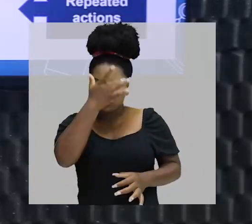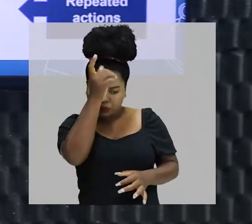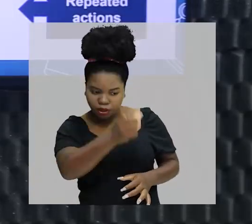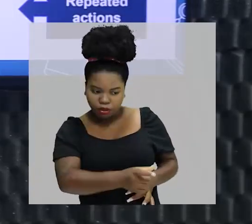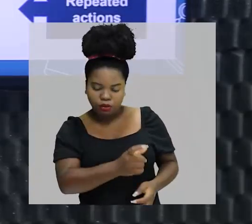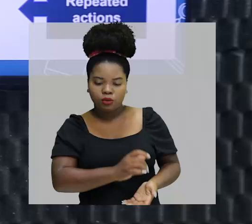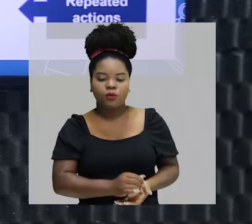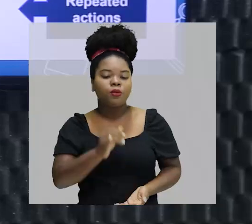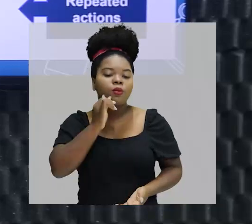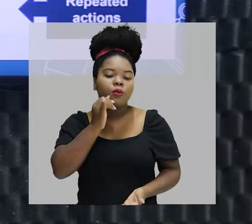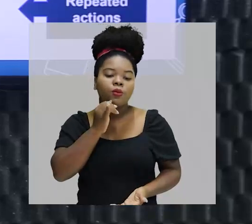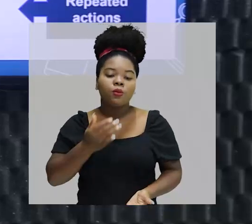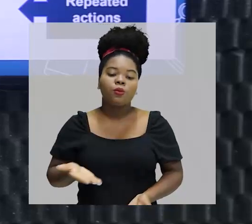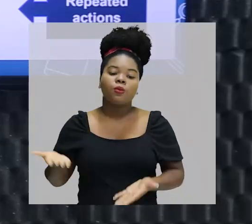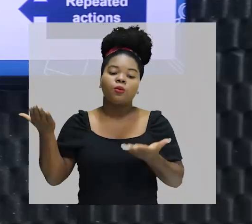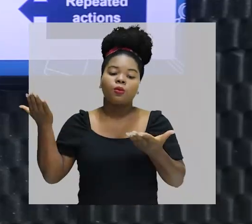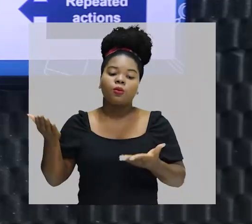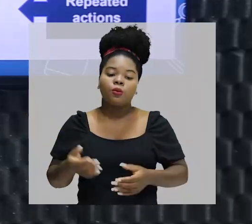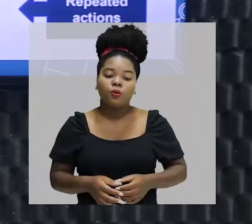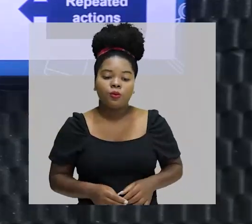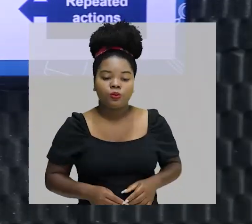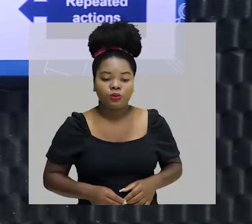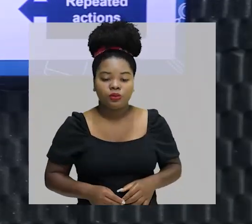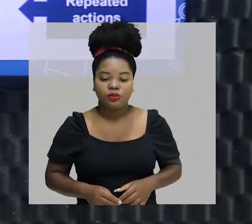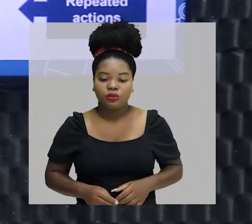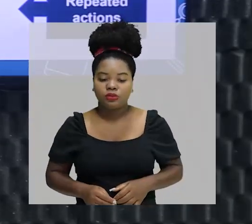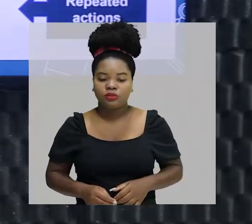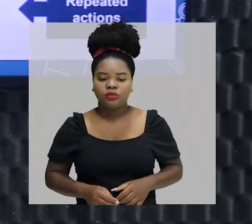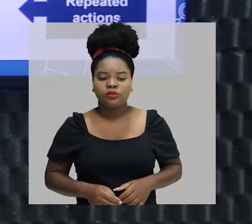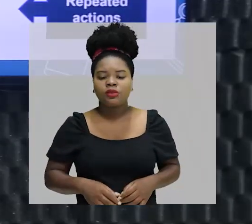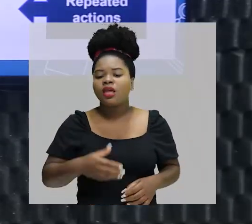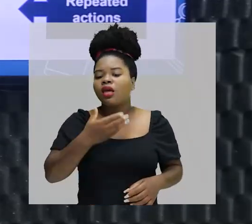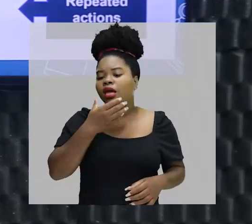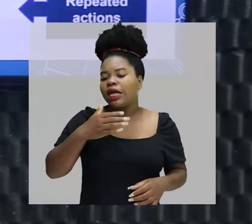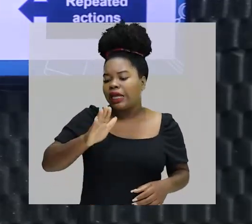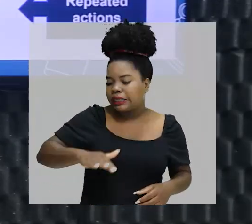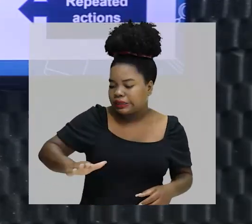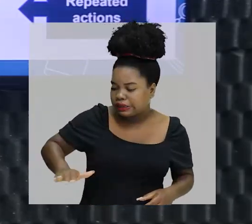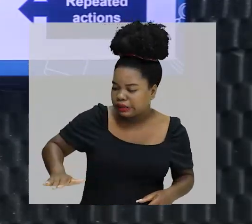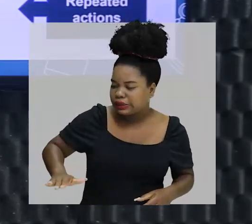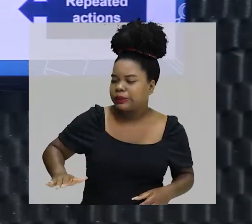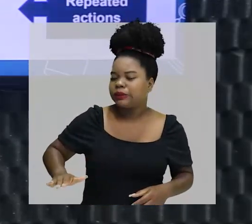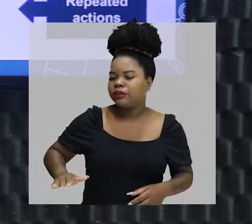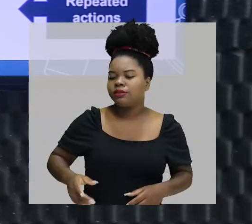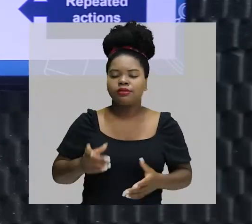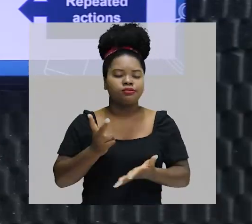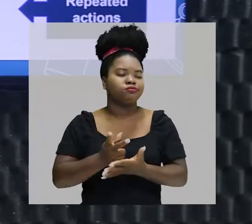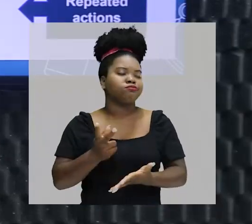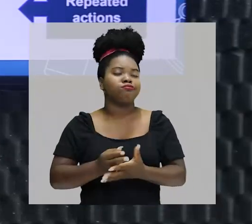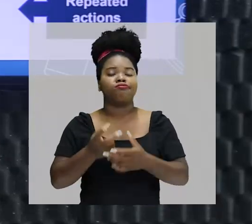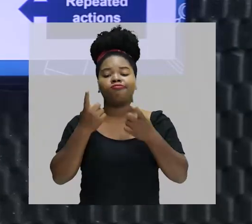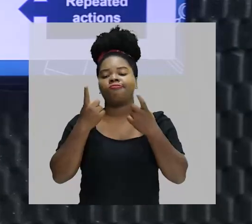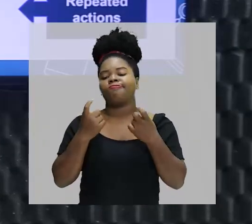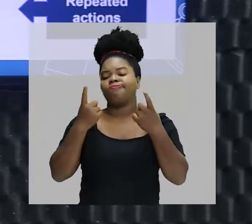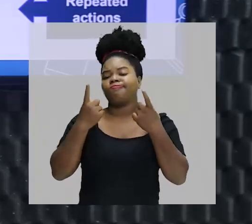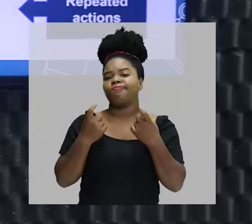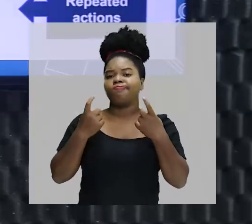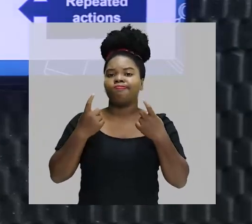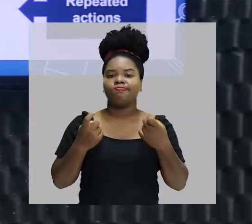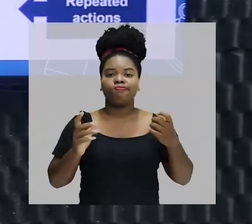pessoa. The children were always crying. As crianças estavam sempre chorando. É